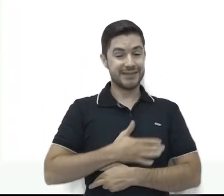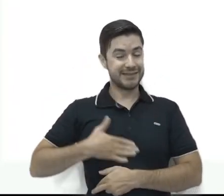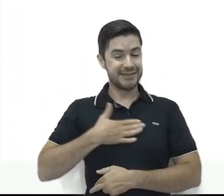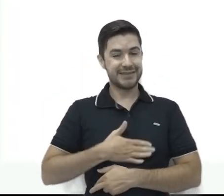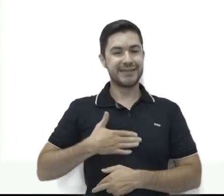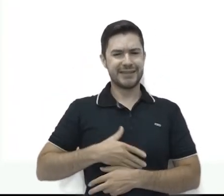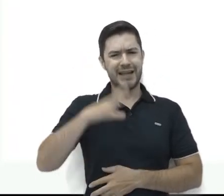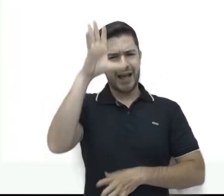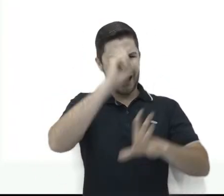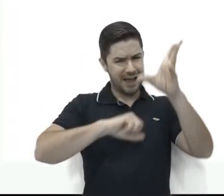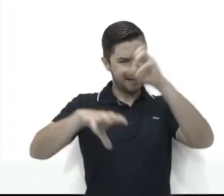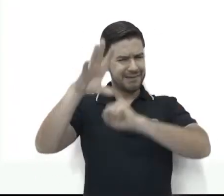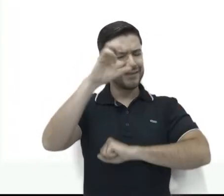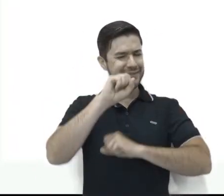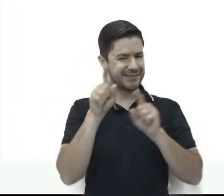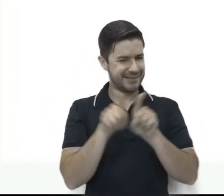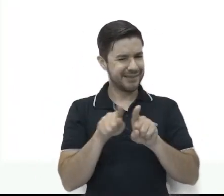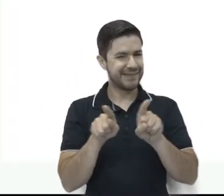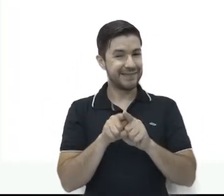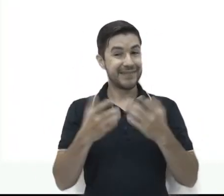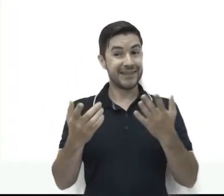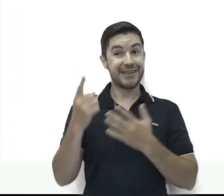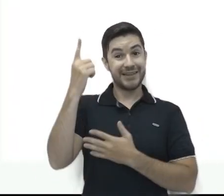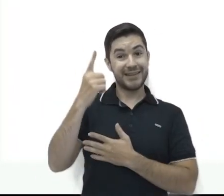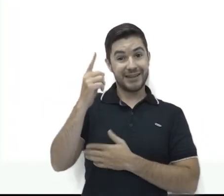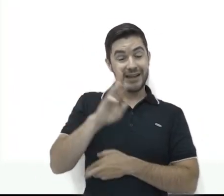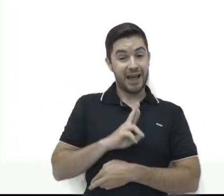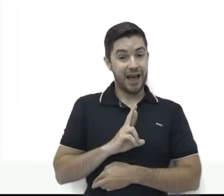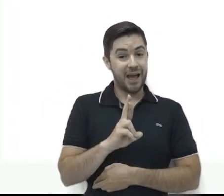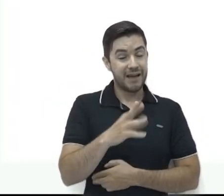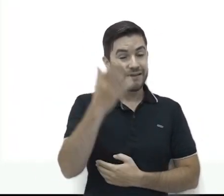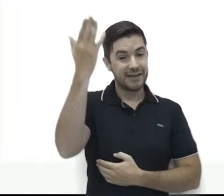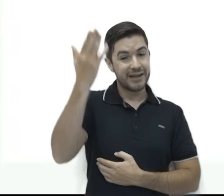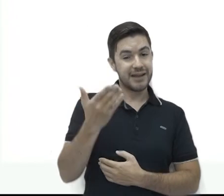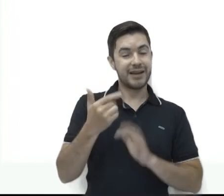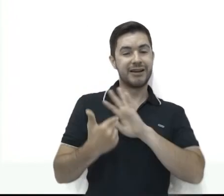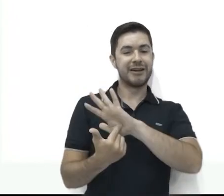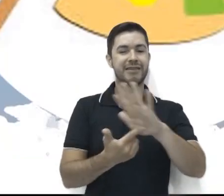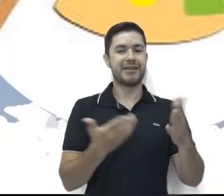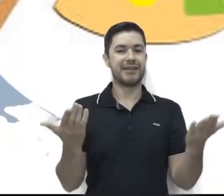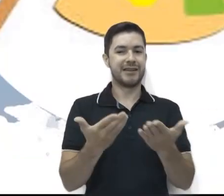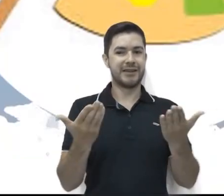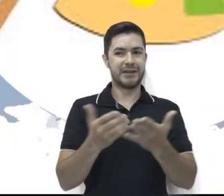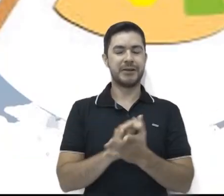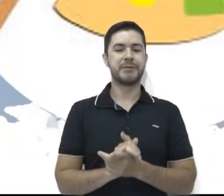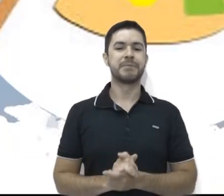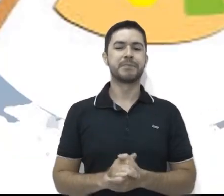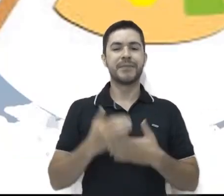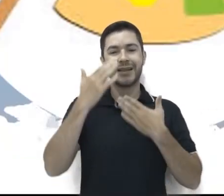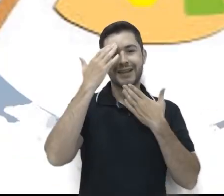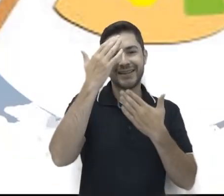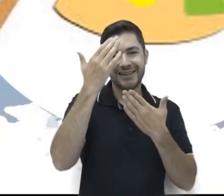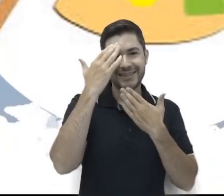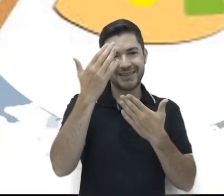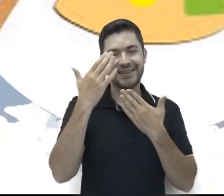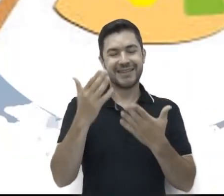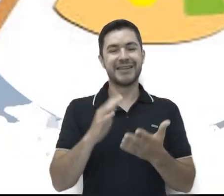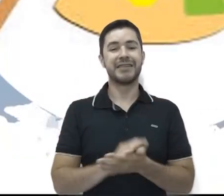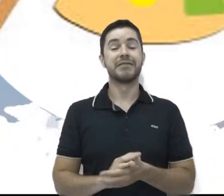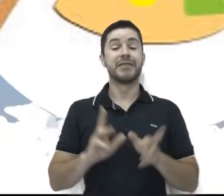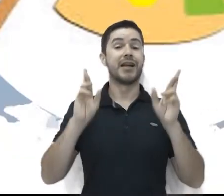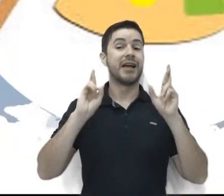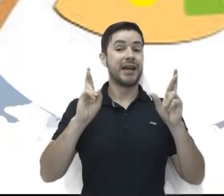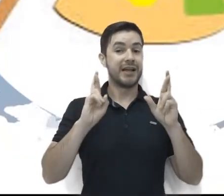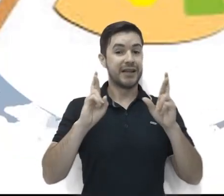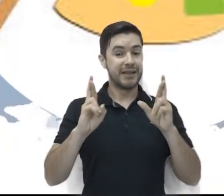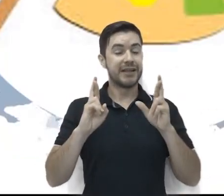tenham aprendido um pouco. Essas são as referências usadas na nossa apresentação. E obrigado. Espero